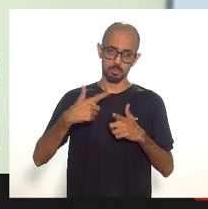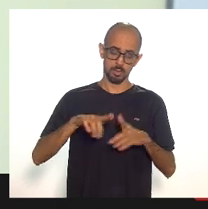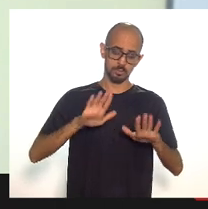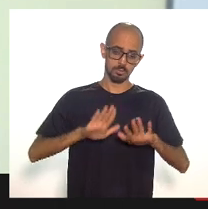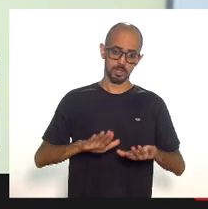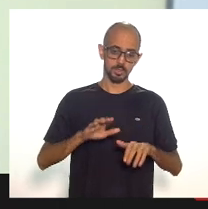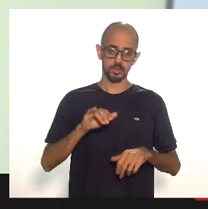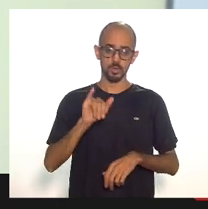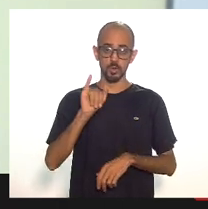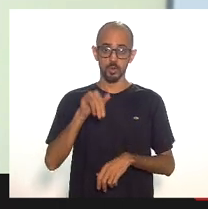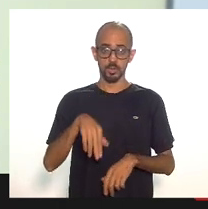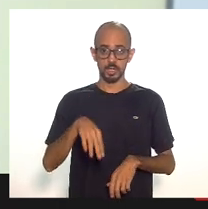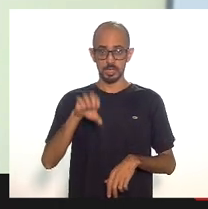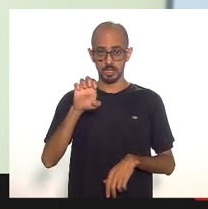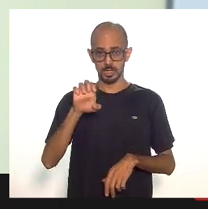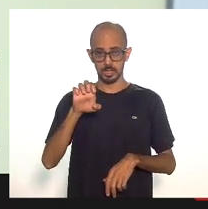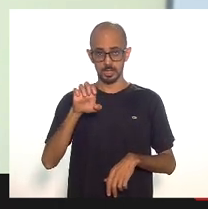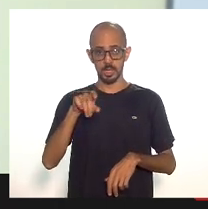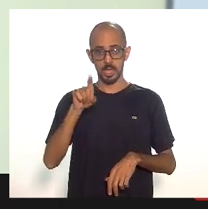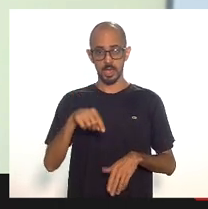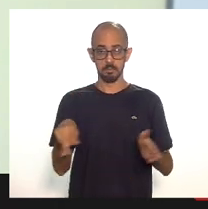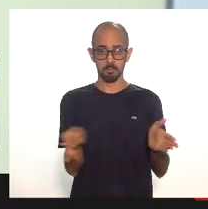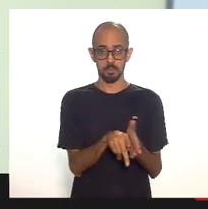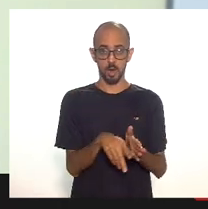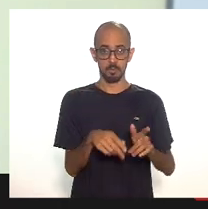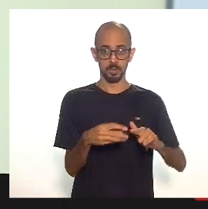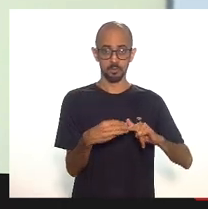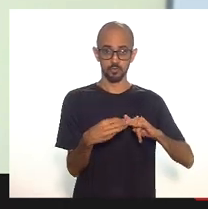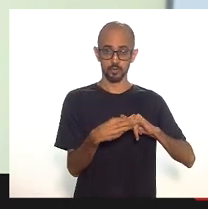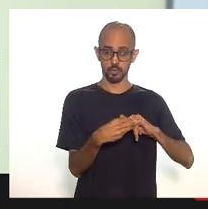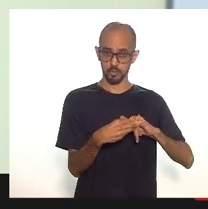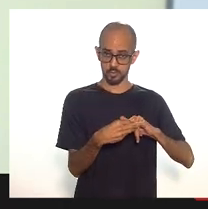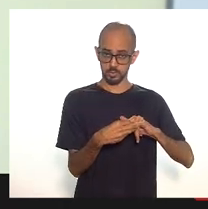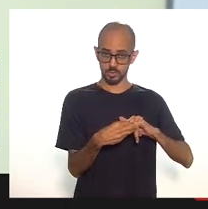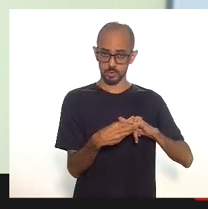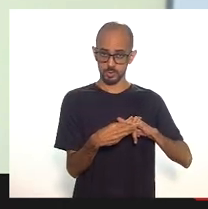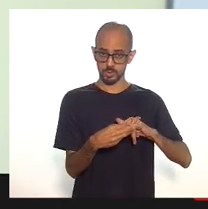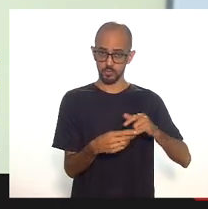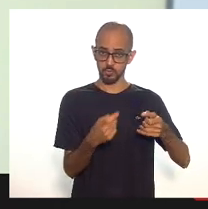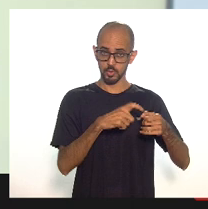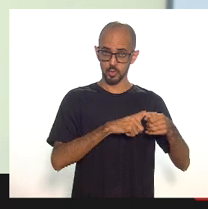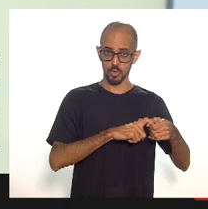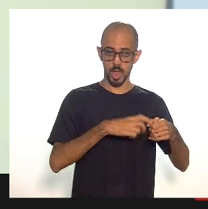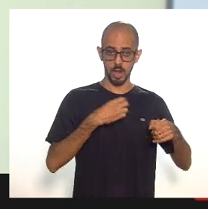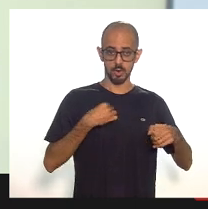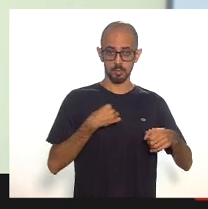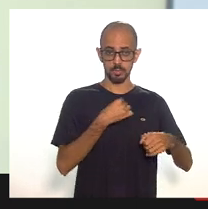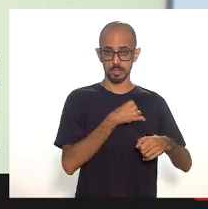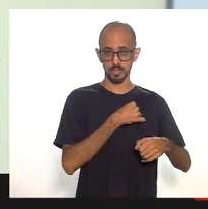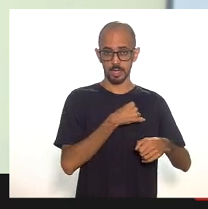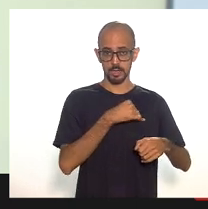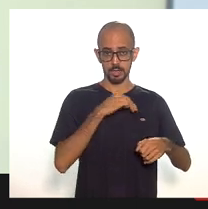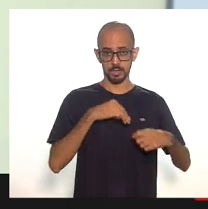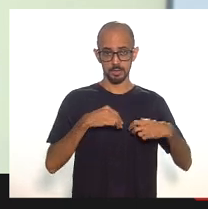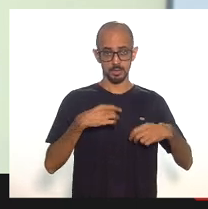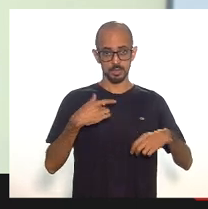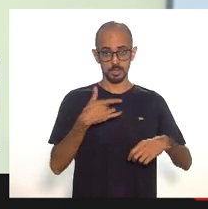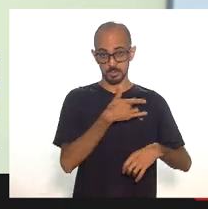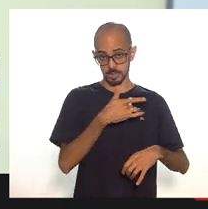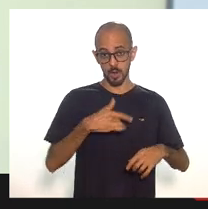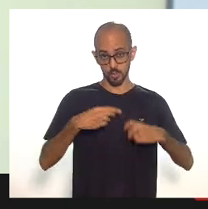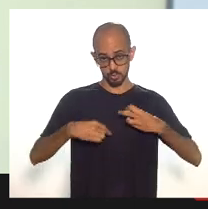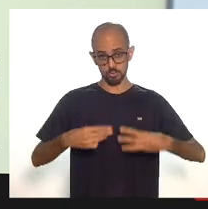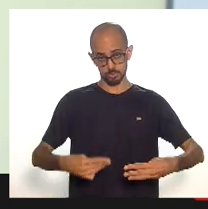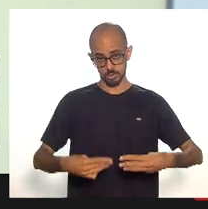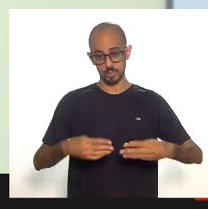o INE é da Fiocruz, né? Logicamente vinculado ao Ministério da Saúde, e nós também procuramos